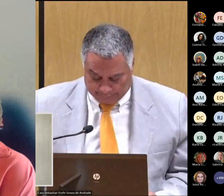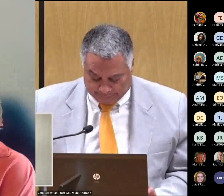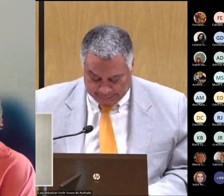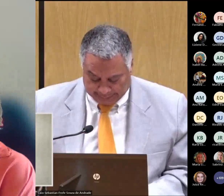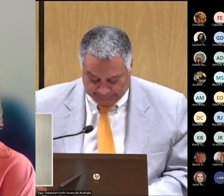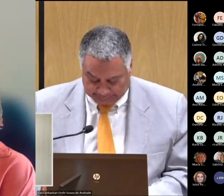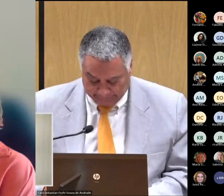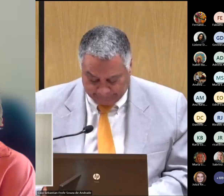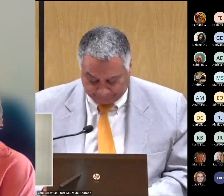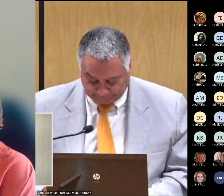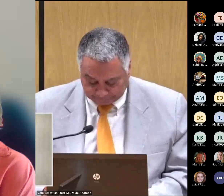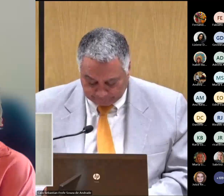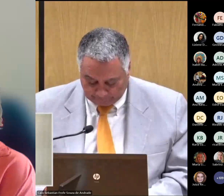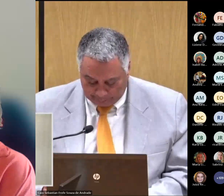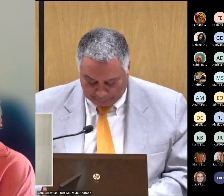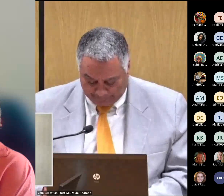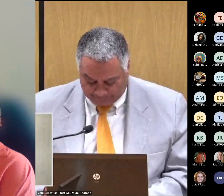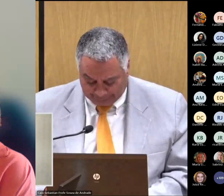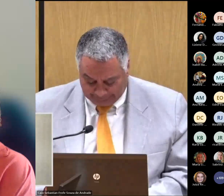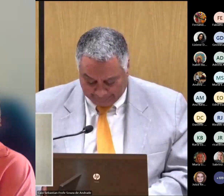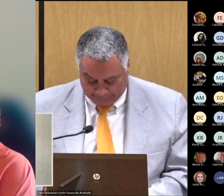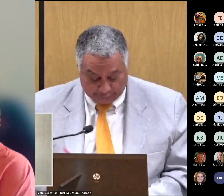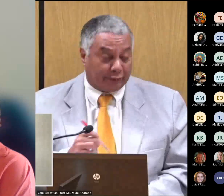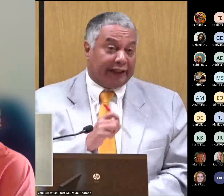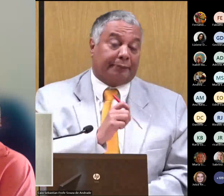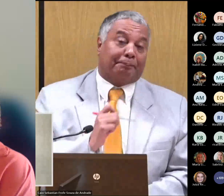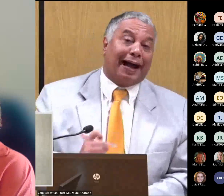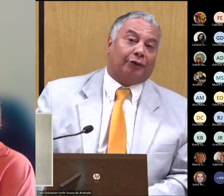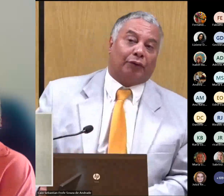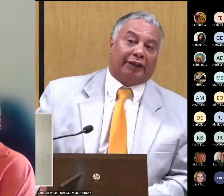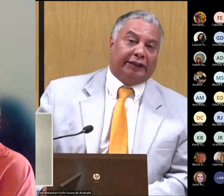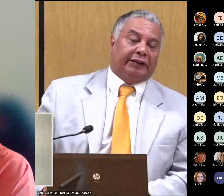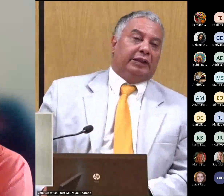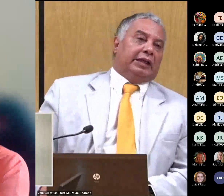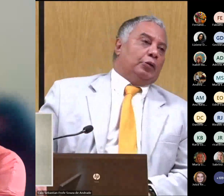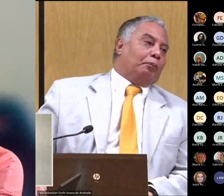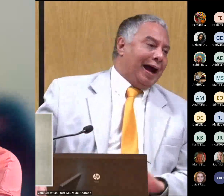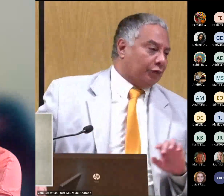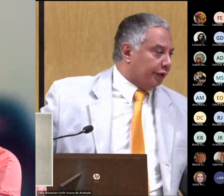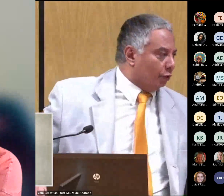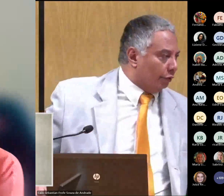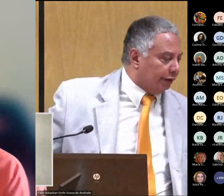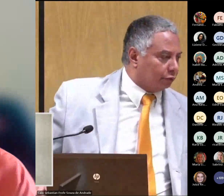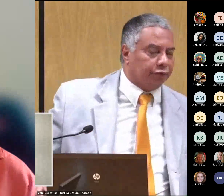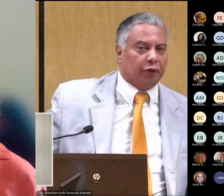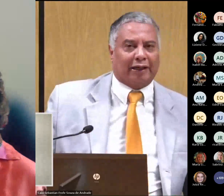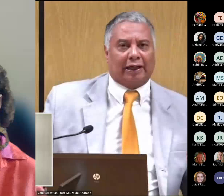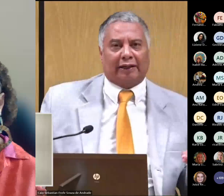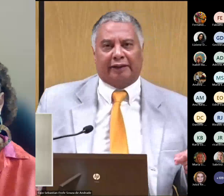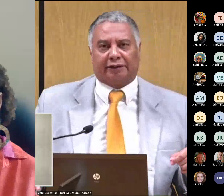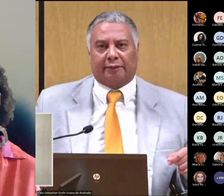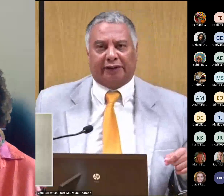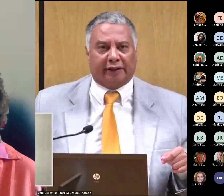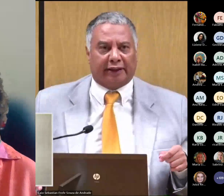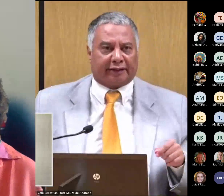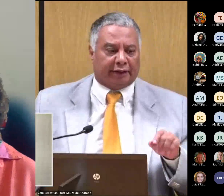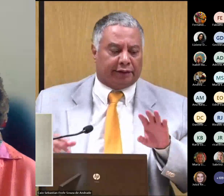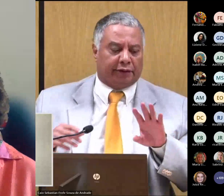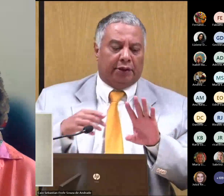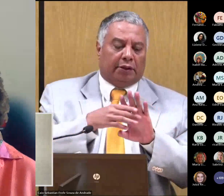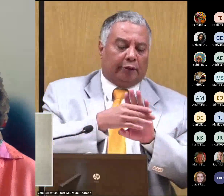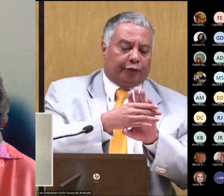eu anotei ainda para falar então desse pacto aí e o pacto aqui no Rio assumiu uma característica muito